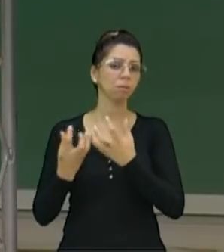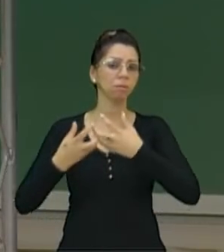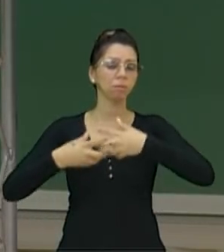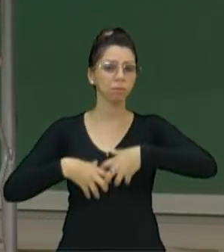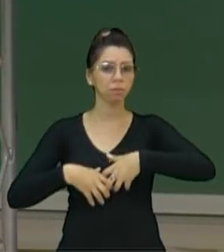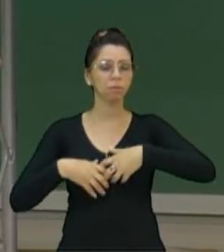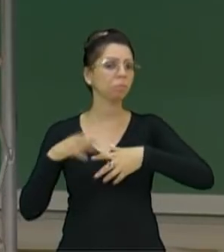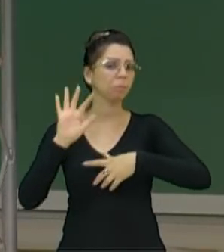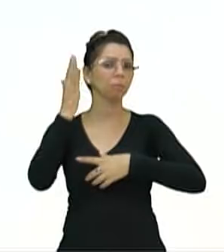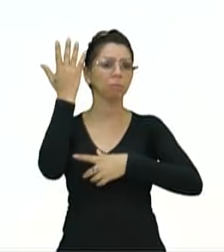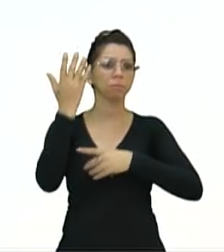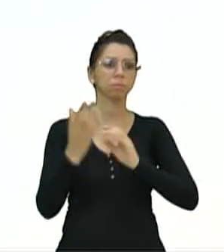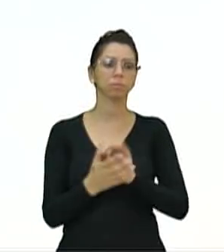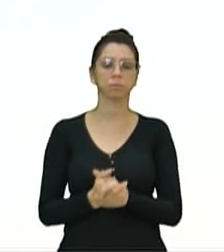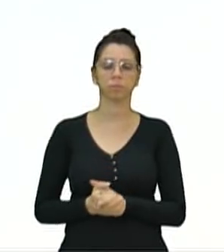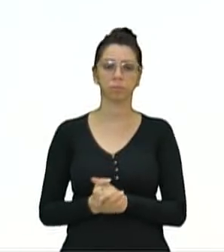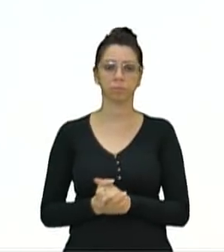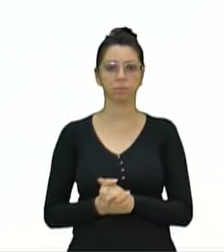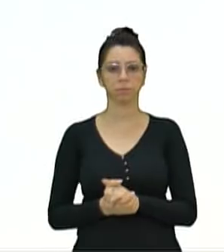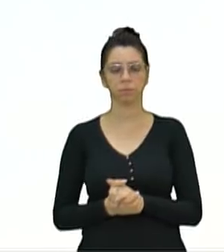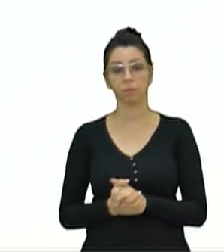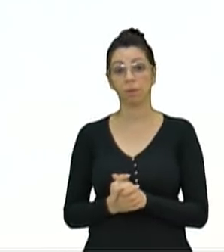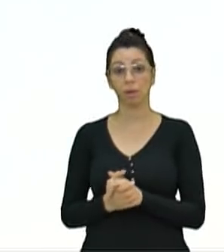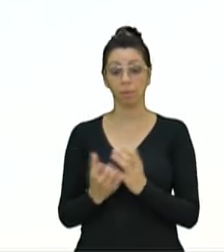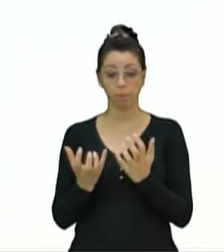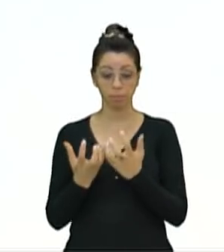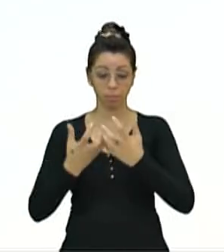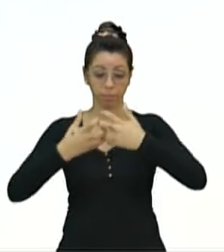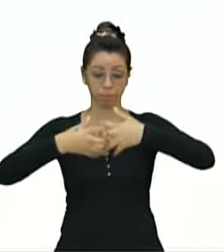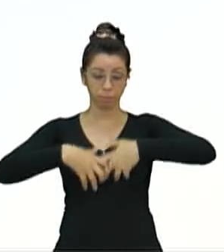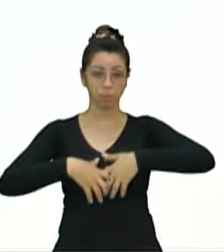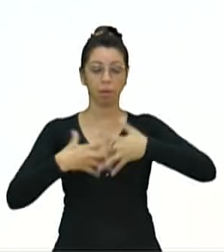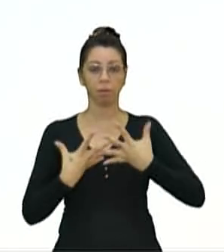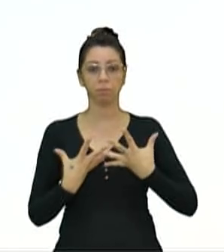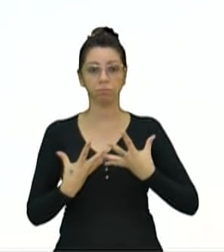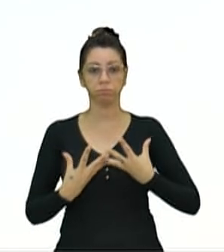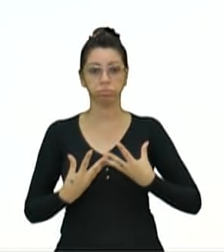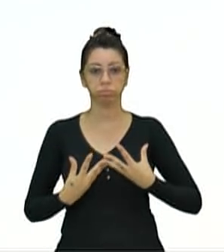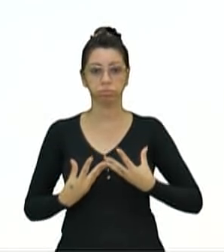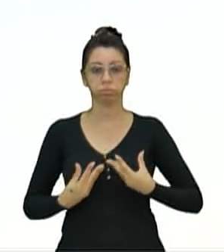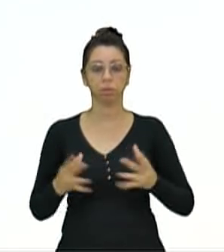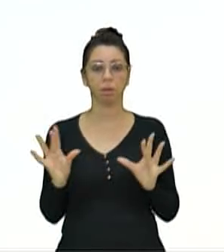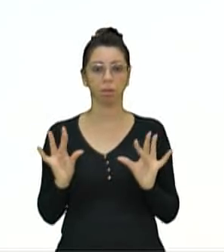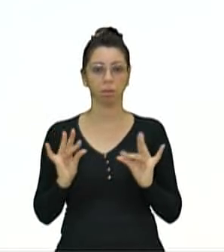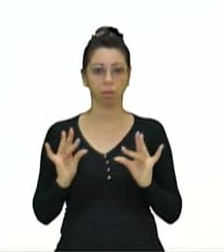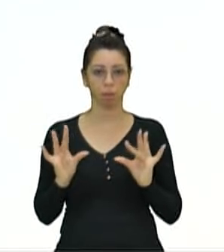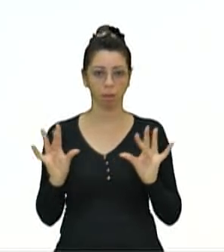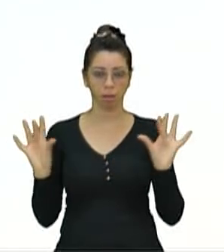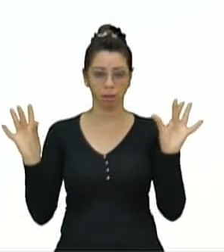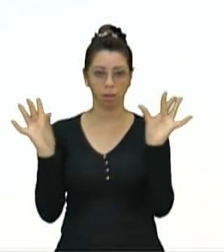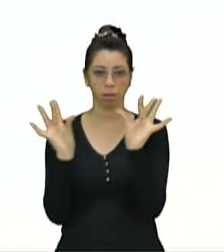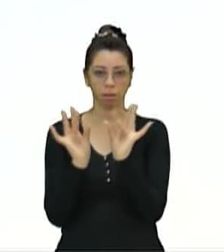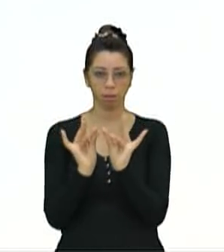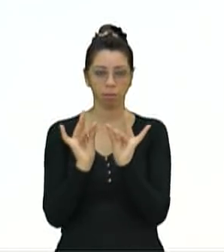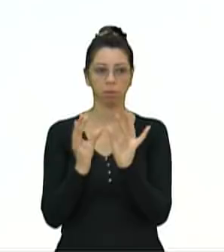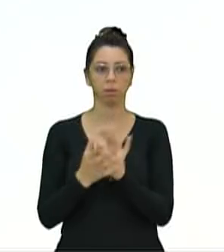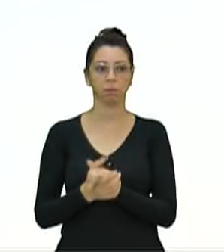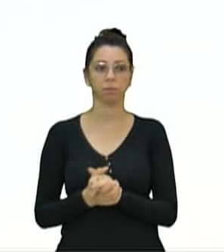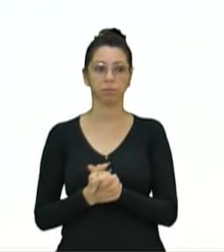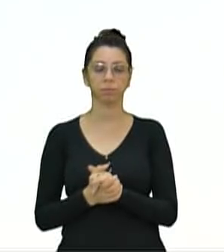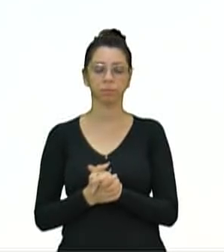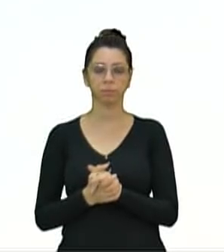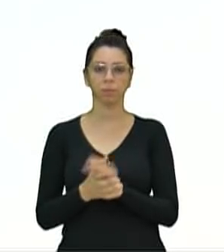que acontece? Então ele drena, né, vai tipo filtrando os líquidos do corpo. Olha só, aqui